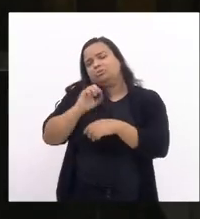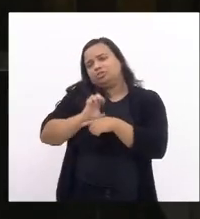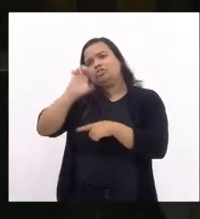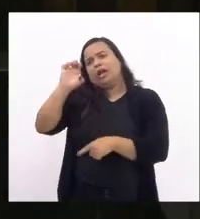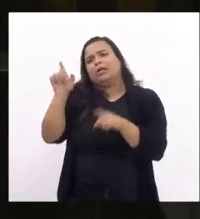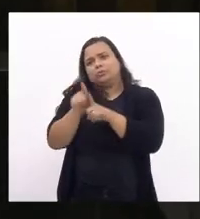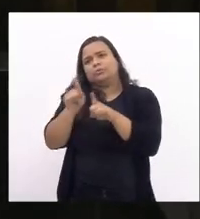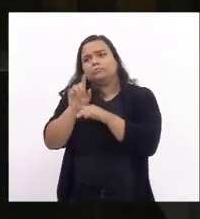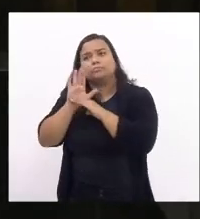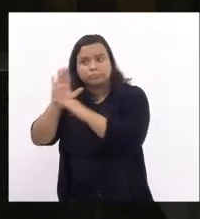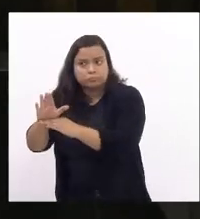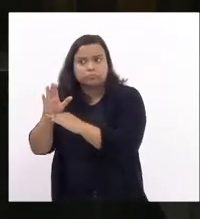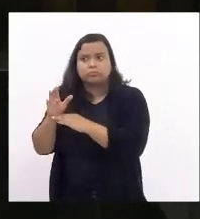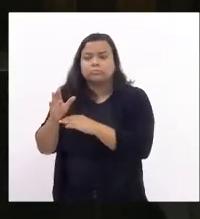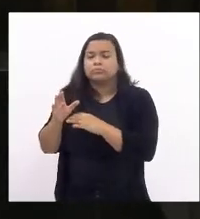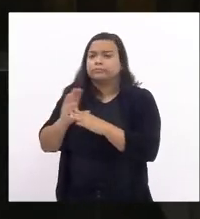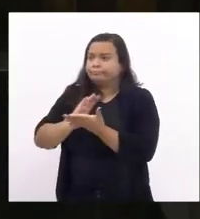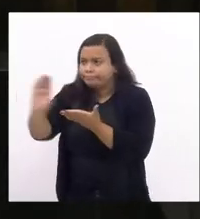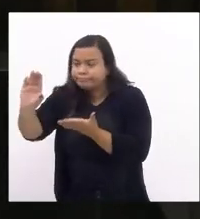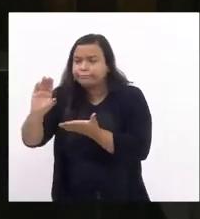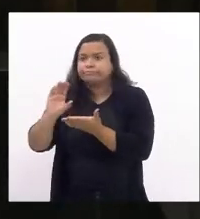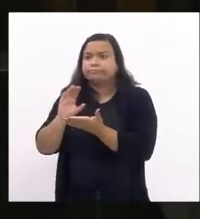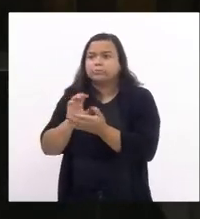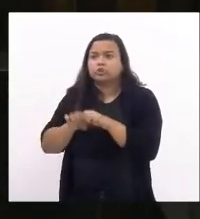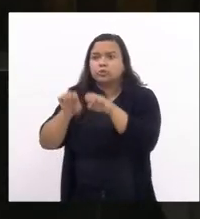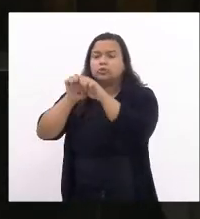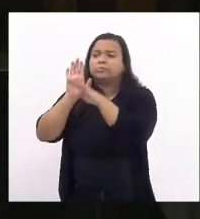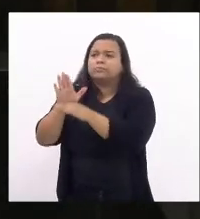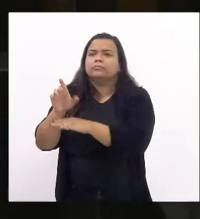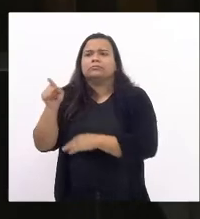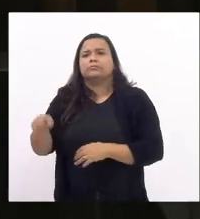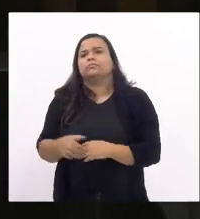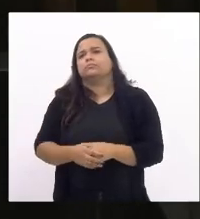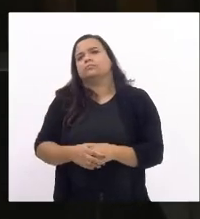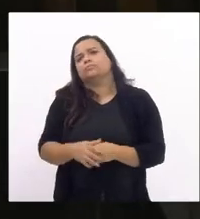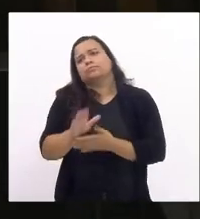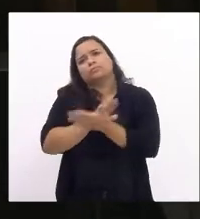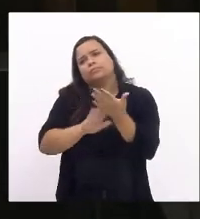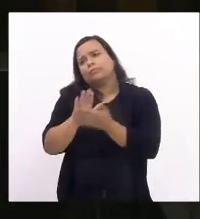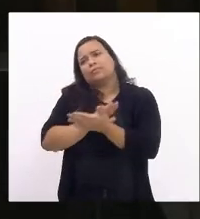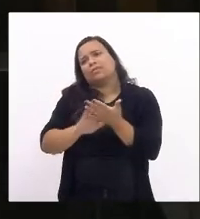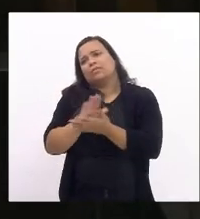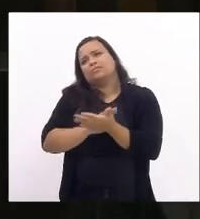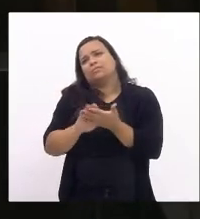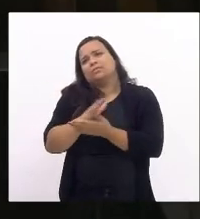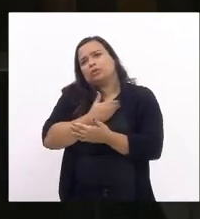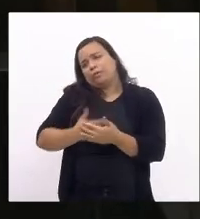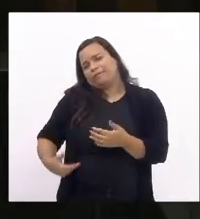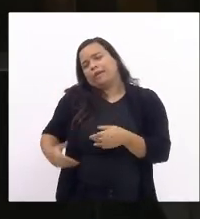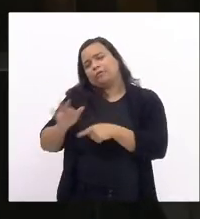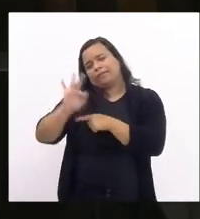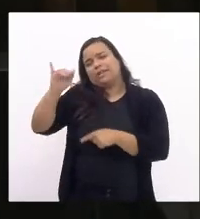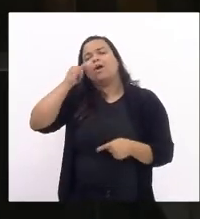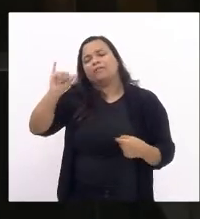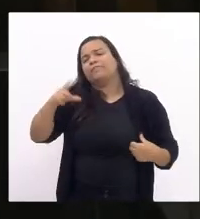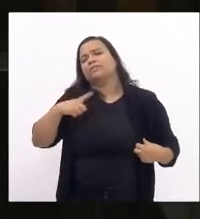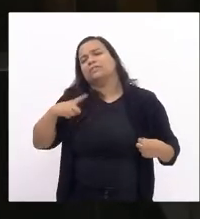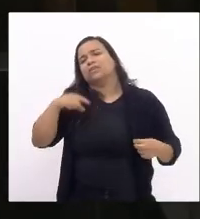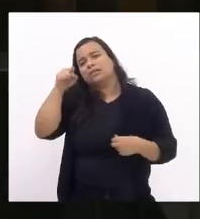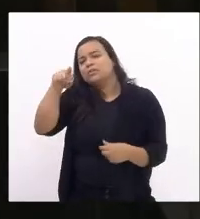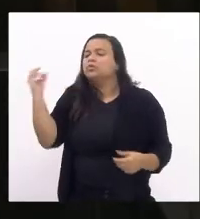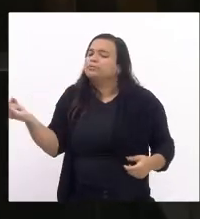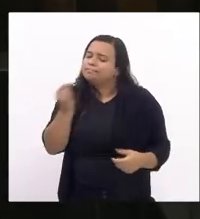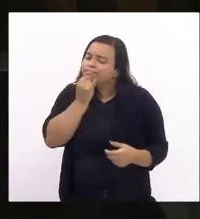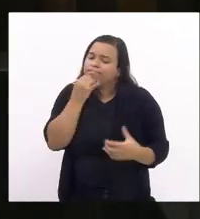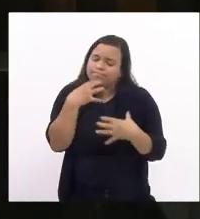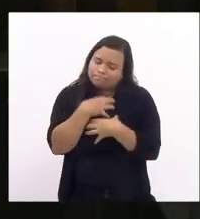também, obviamente, deslocou parte da sua estrutura para lá, isso o governo federal está evitando, e isso é que é lamentável,